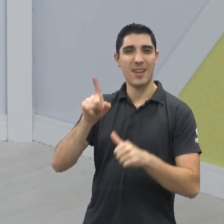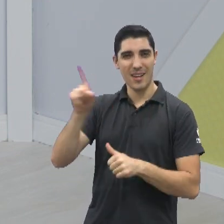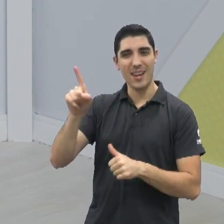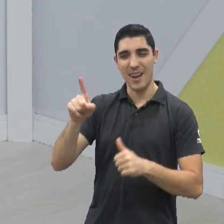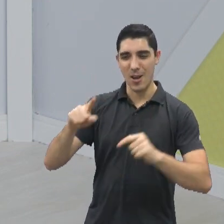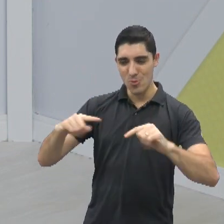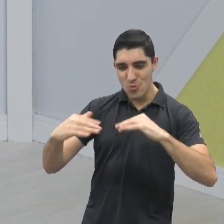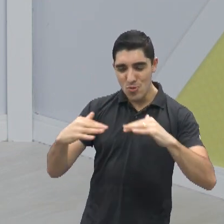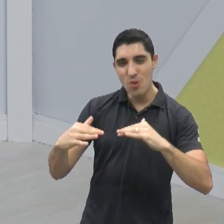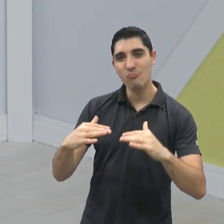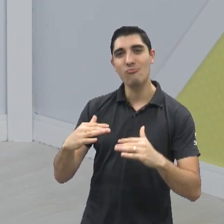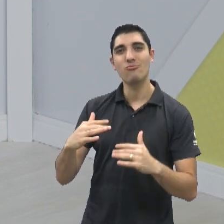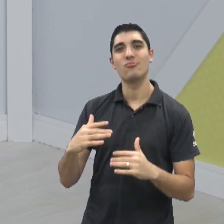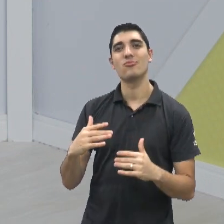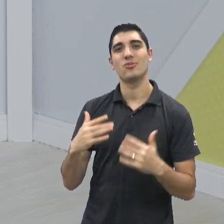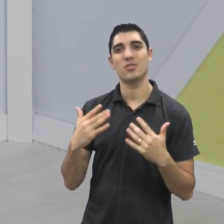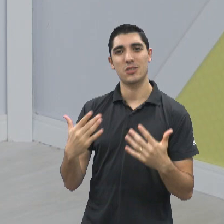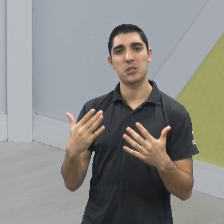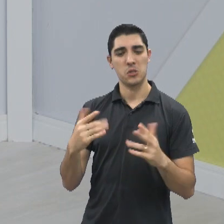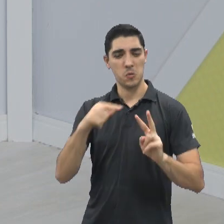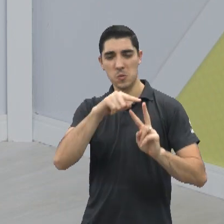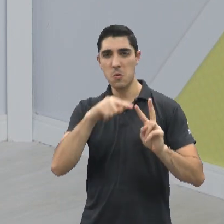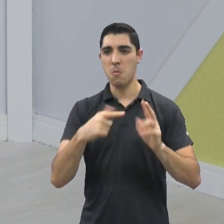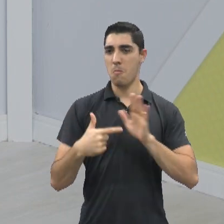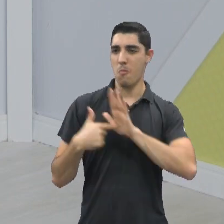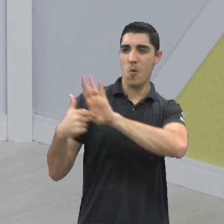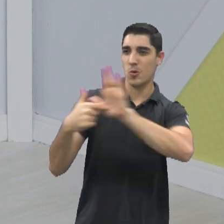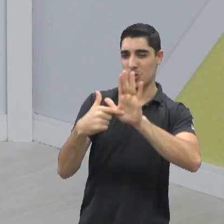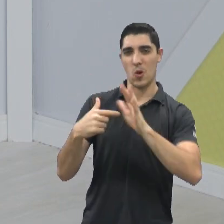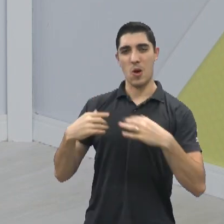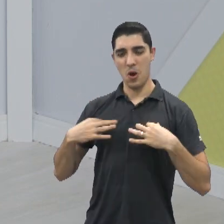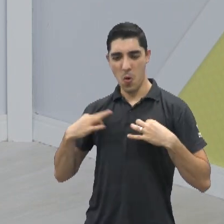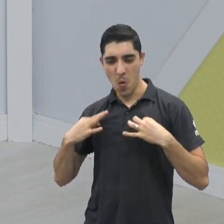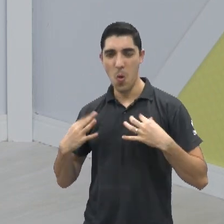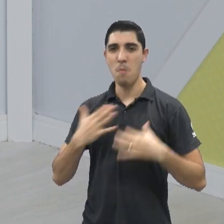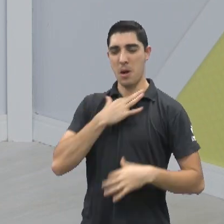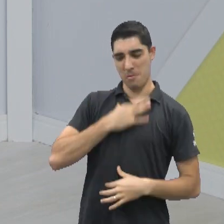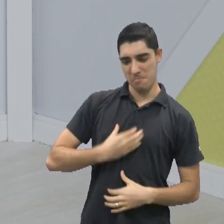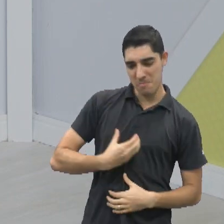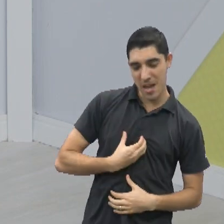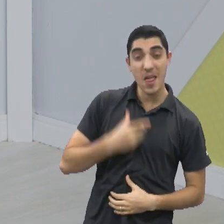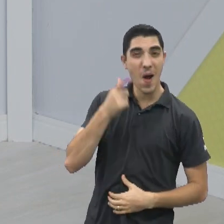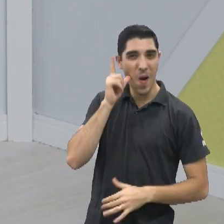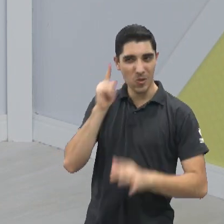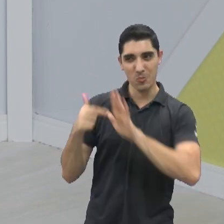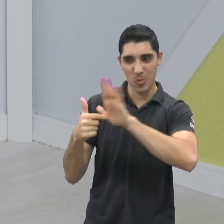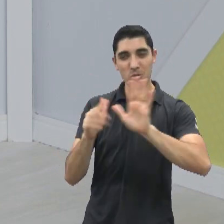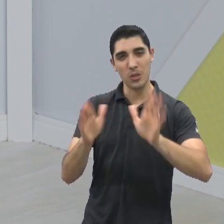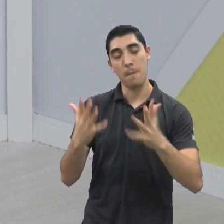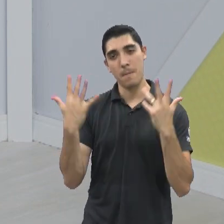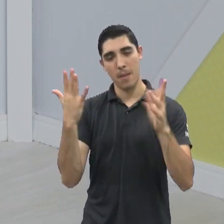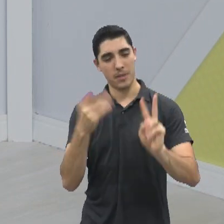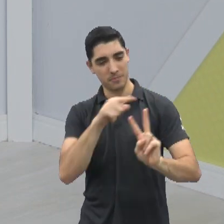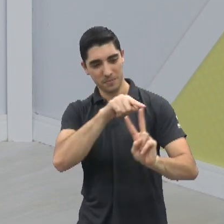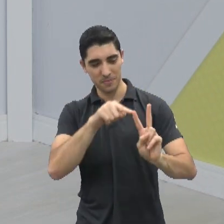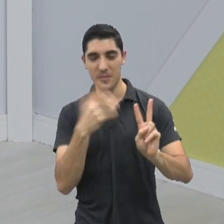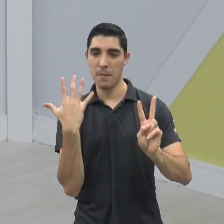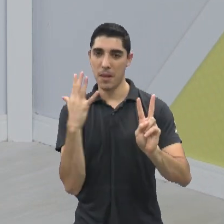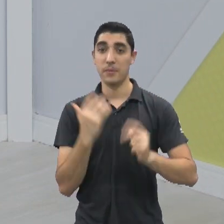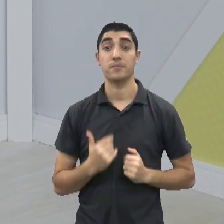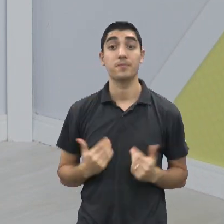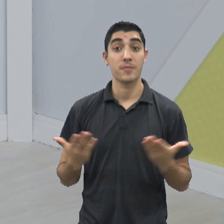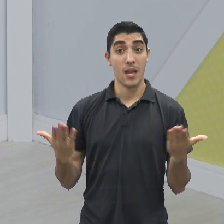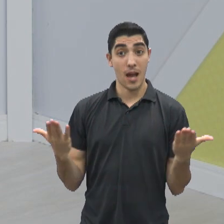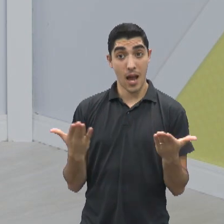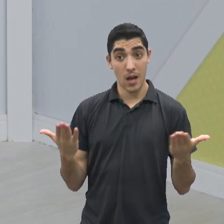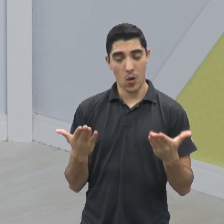Então, mostrando a camisa, a medalha para os torcedores, muito bacana, parabéns aos dois. E agora a gente faz a passagem de